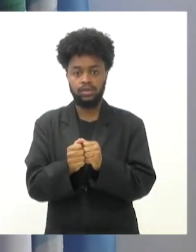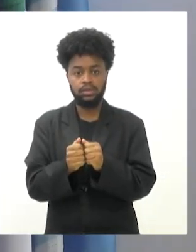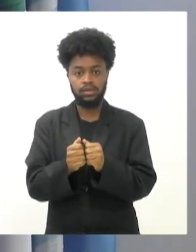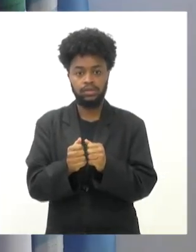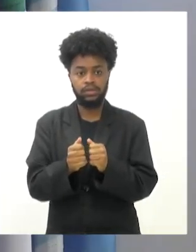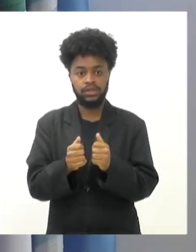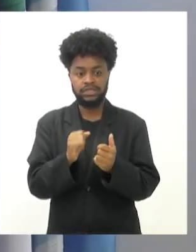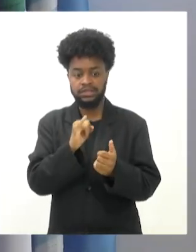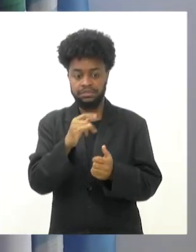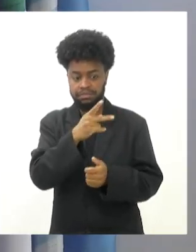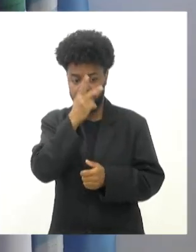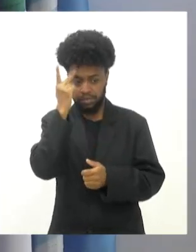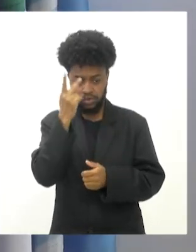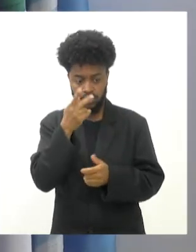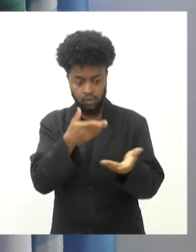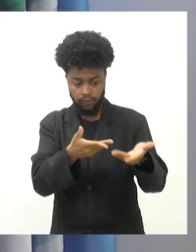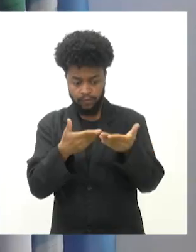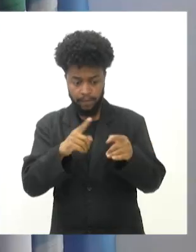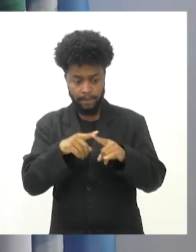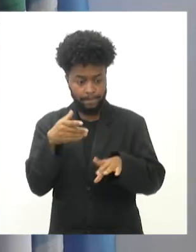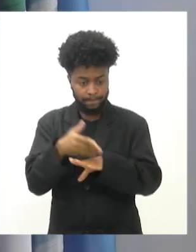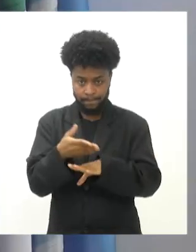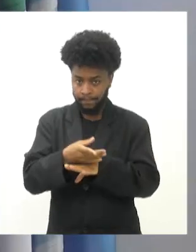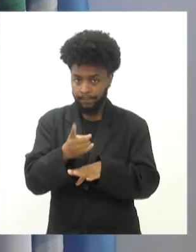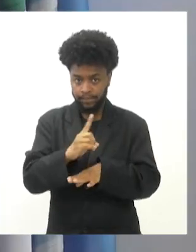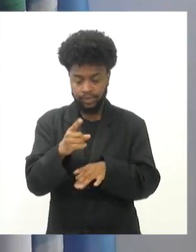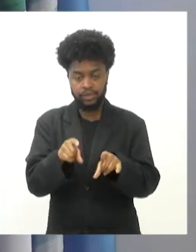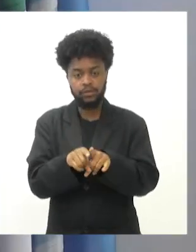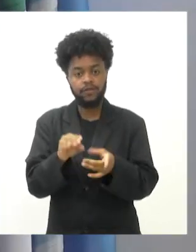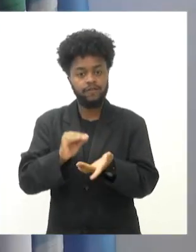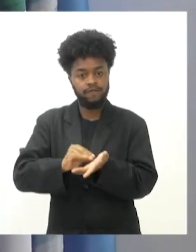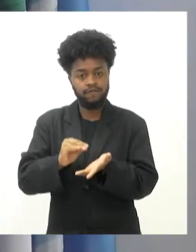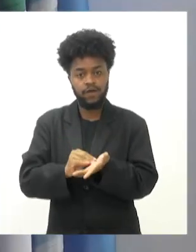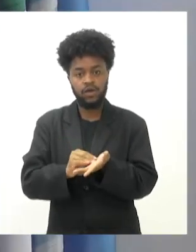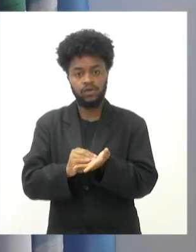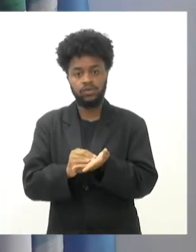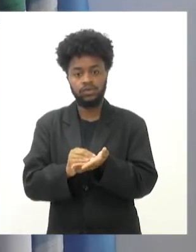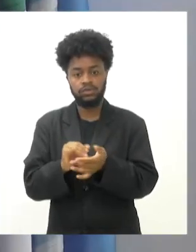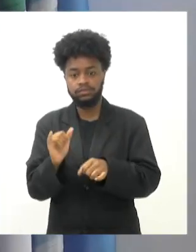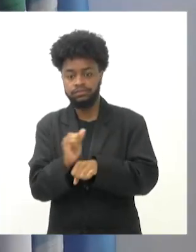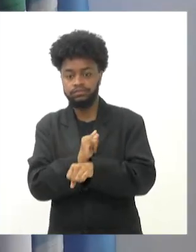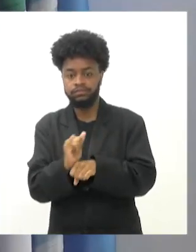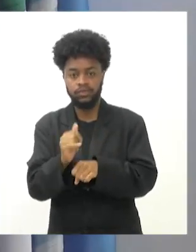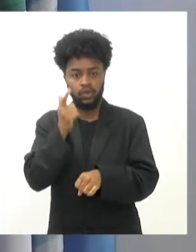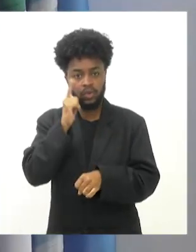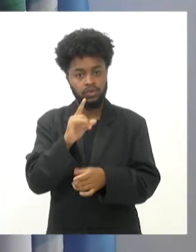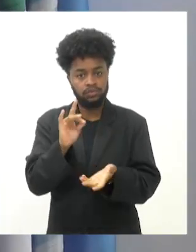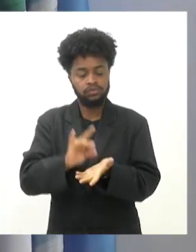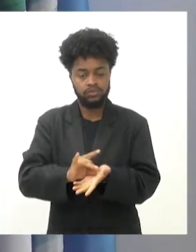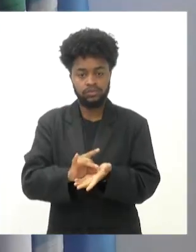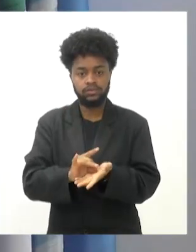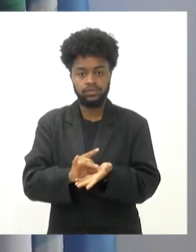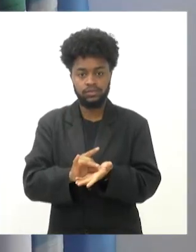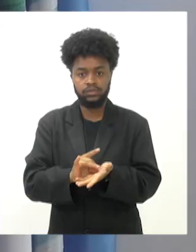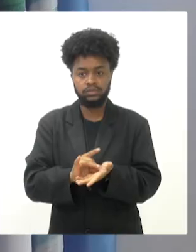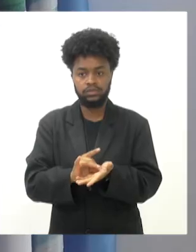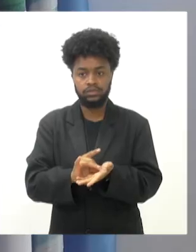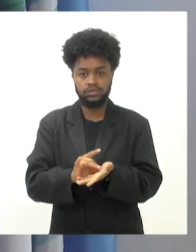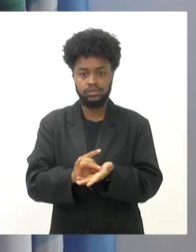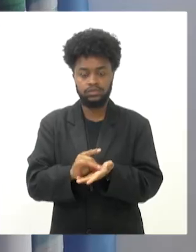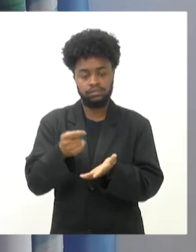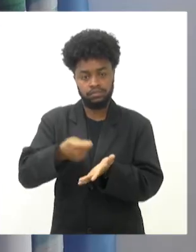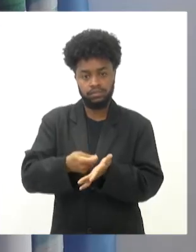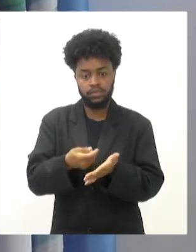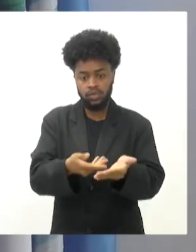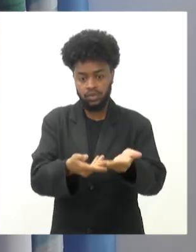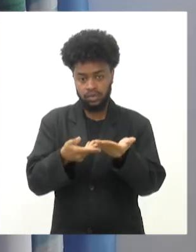convidados e não vieram, e uma falta de instrumentos, muitas vezes, do Poder Legislativo para tornar factível esse